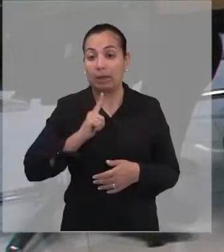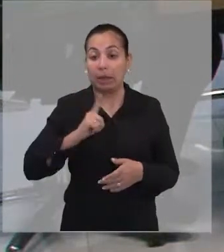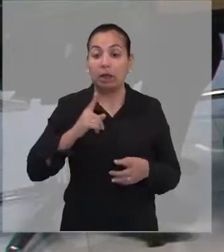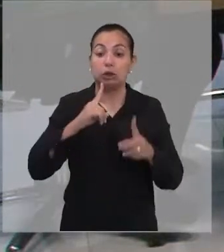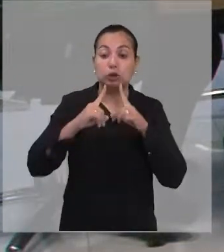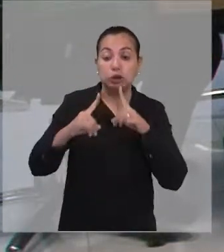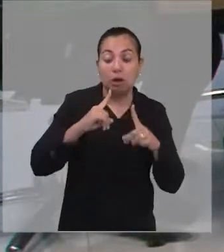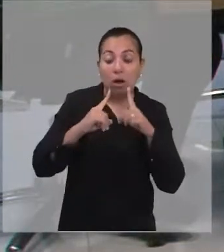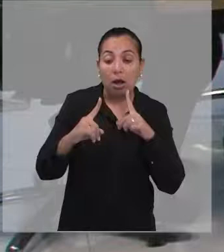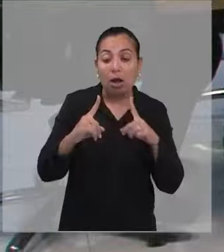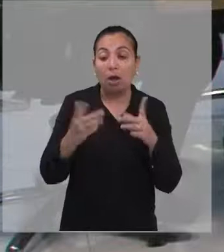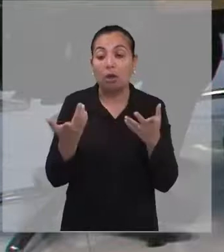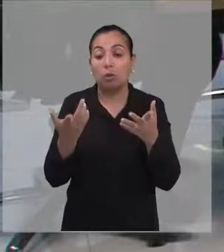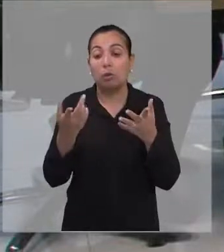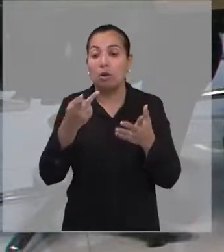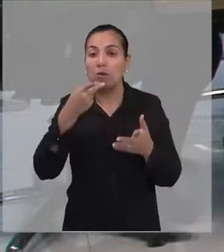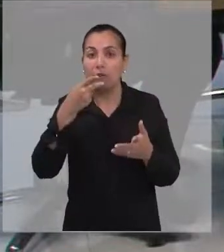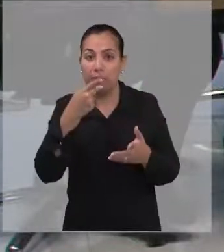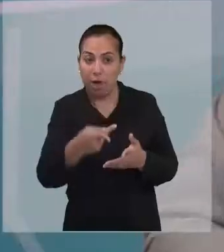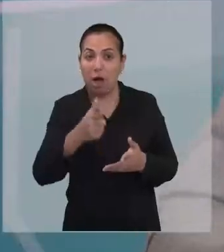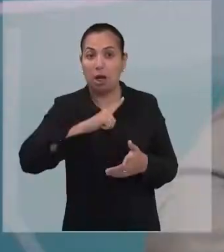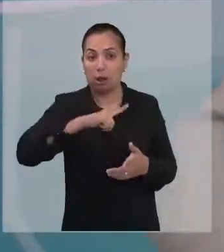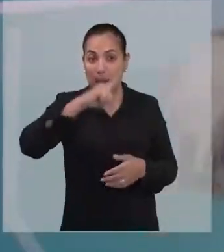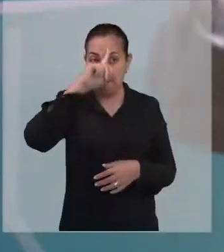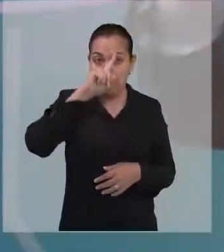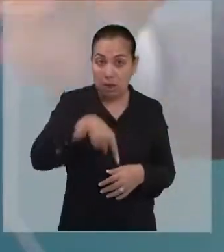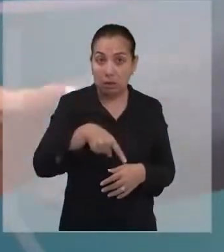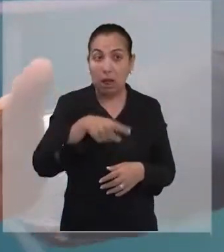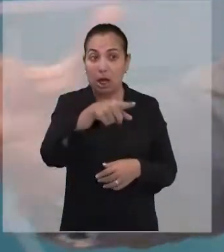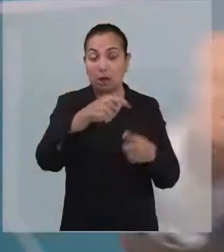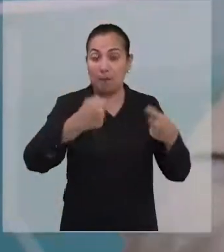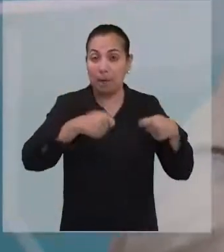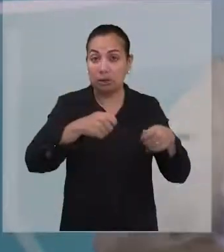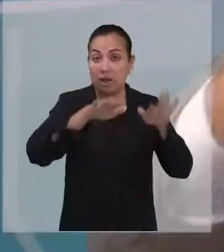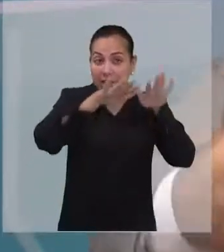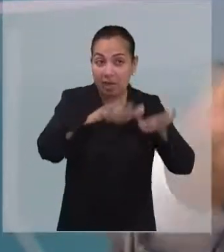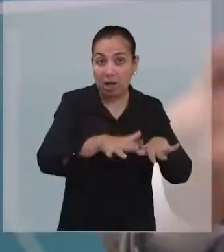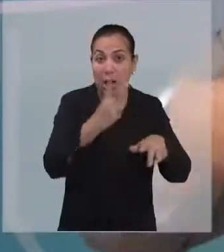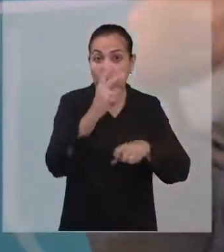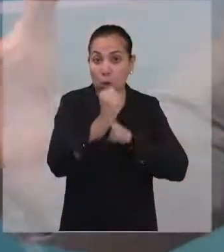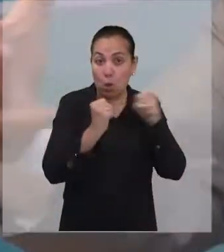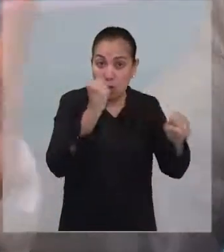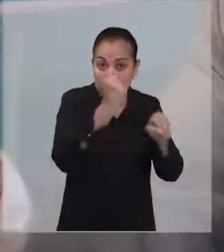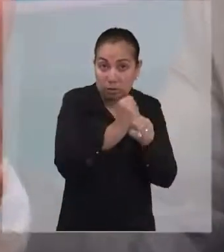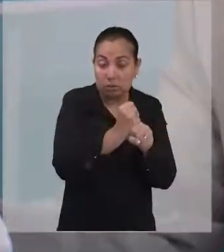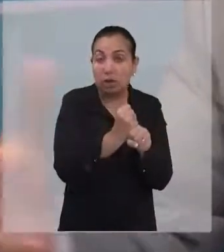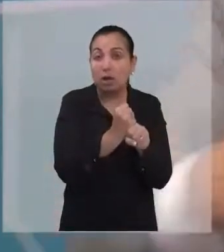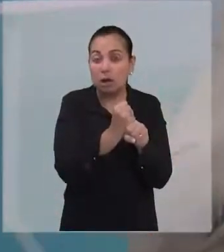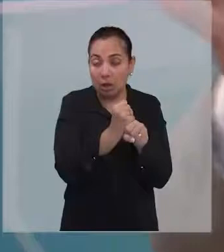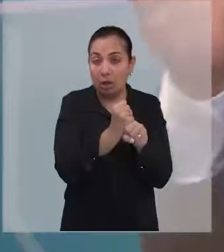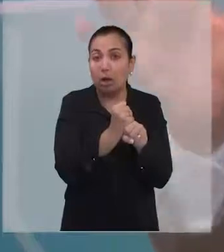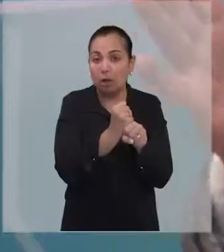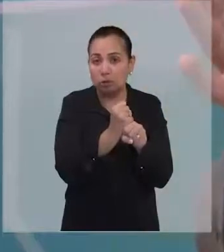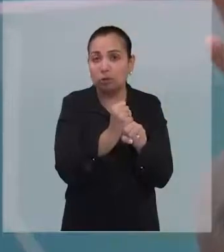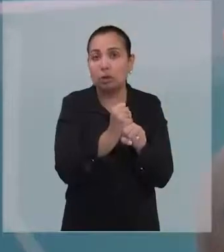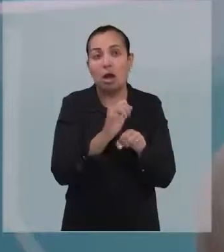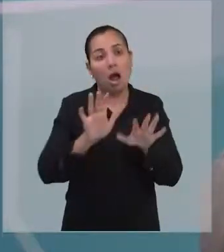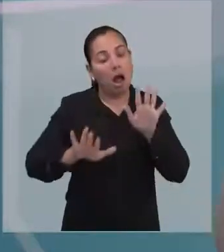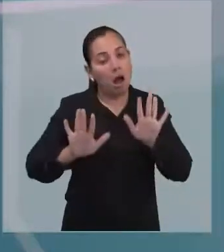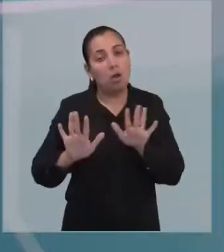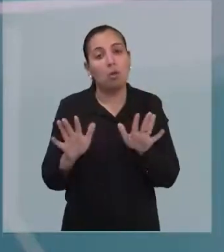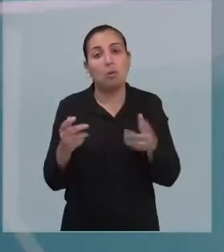diálogos dizendo que está forçando o cara a fazer a delação, que ele vai ficar 2 anos preso, ele vai fazer, ele não está mais, tá para não aguentar, alguma coisa desse